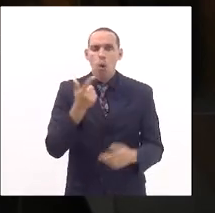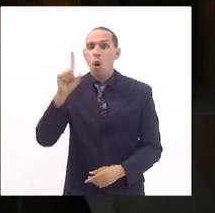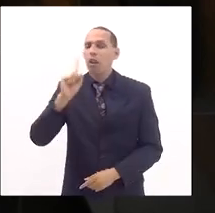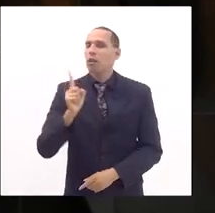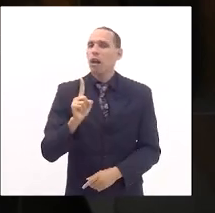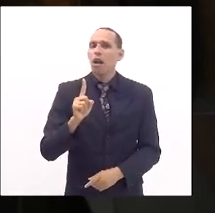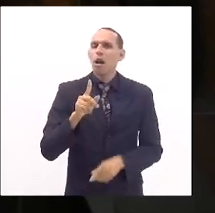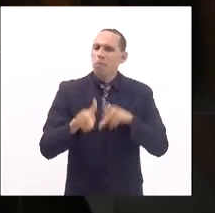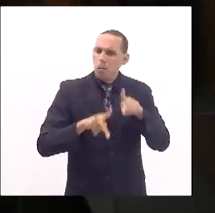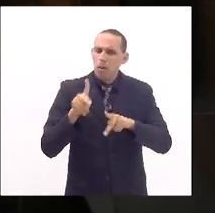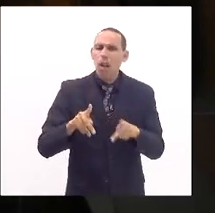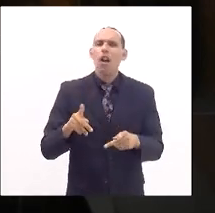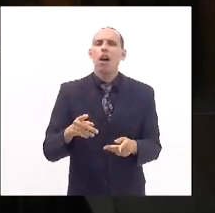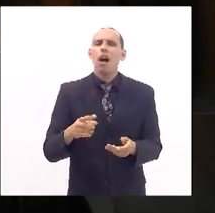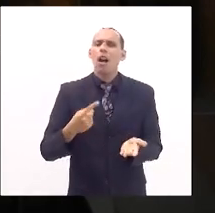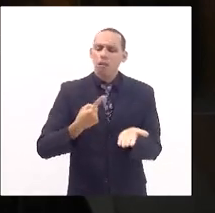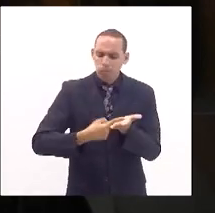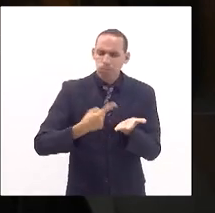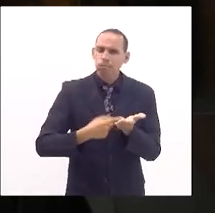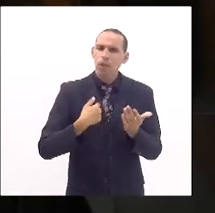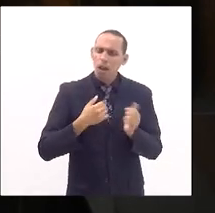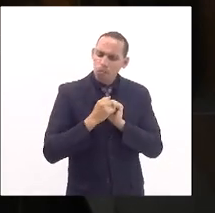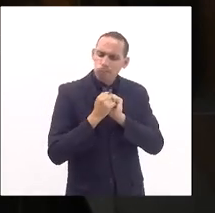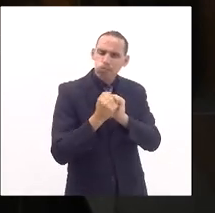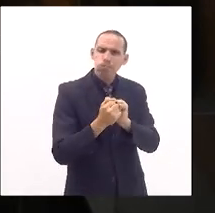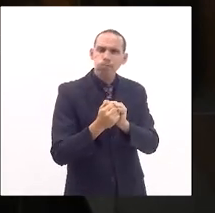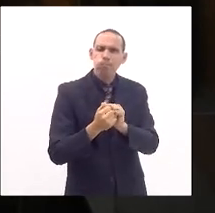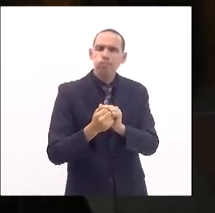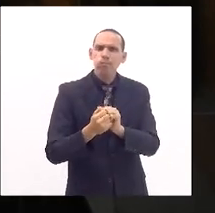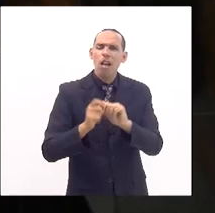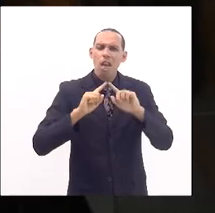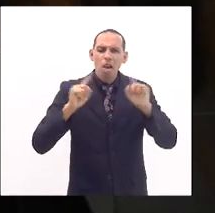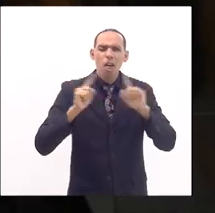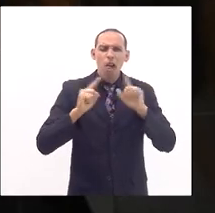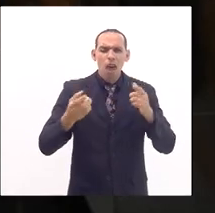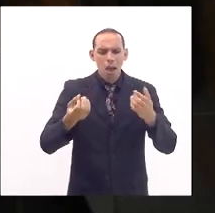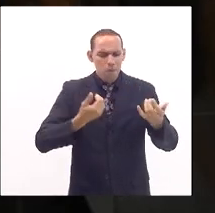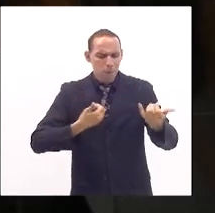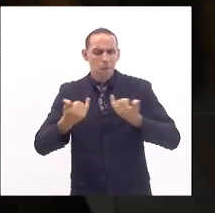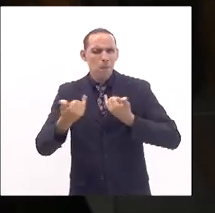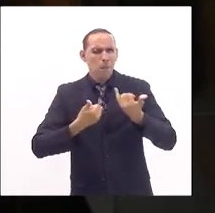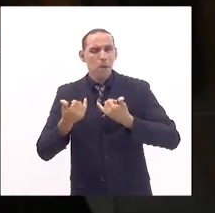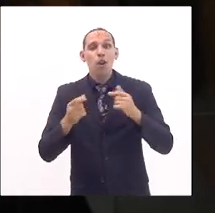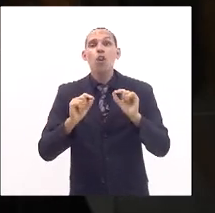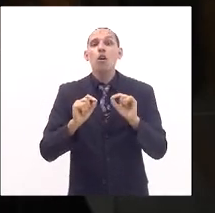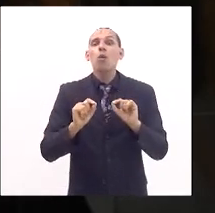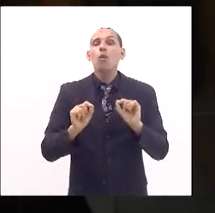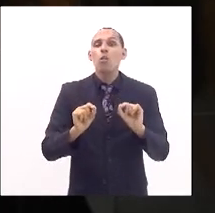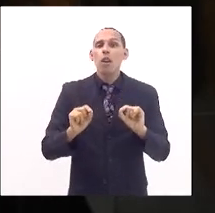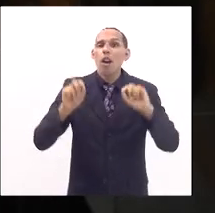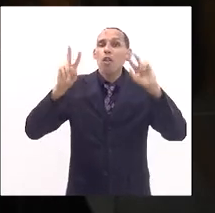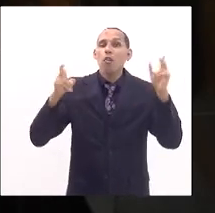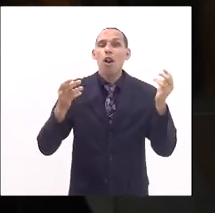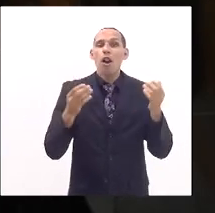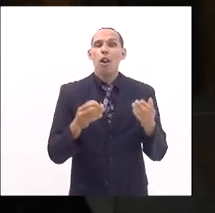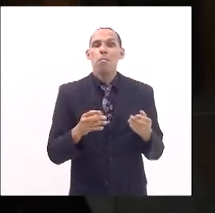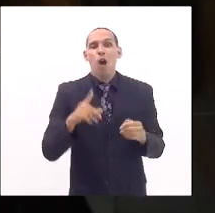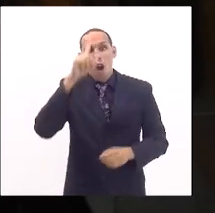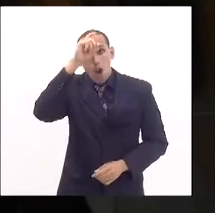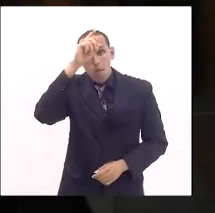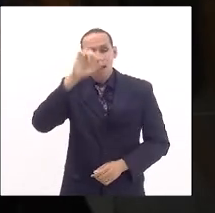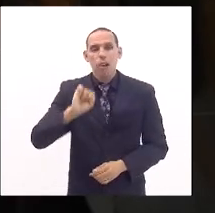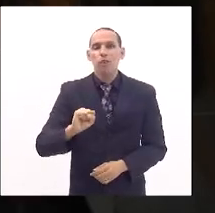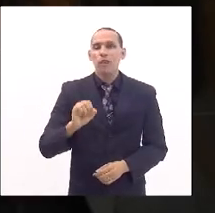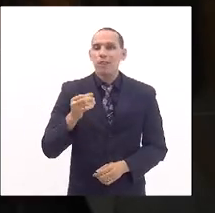Araruama pode contar comigo sim Tenho recebido mais reclamações ainda sobre o fechamento do hospital de